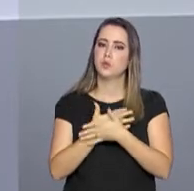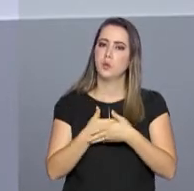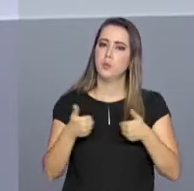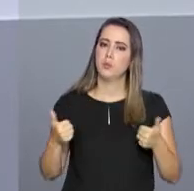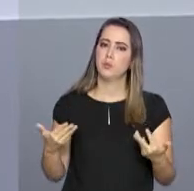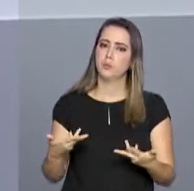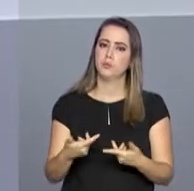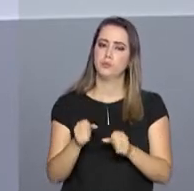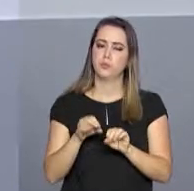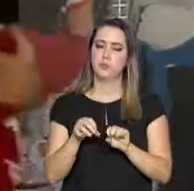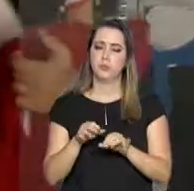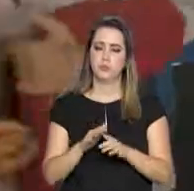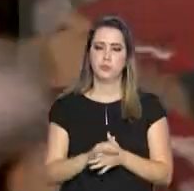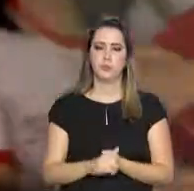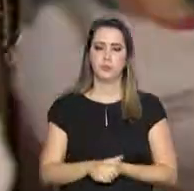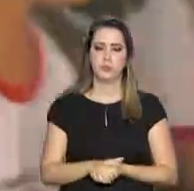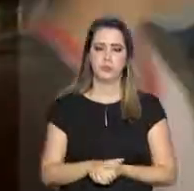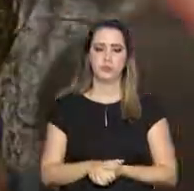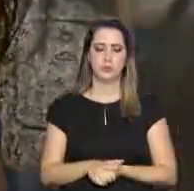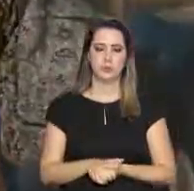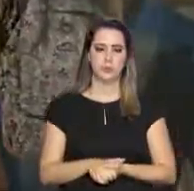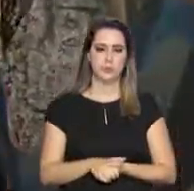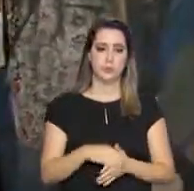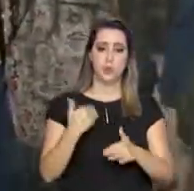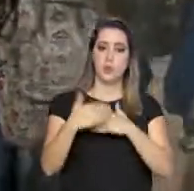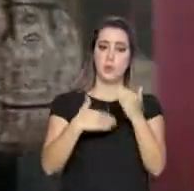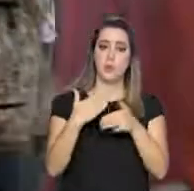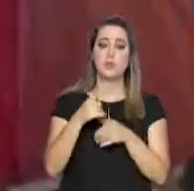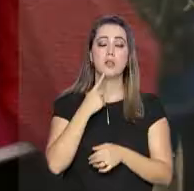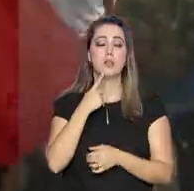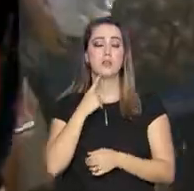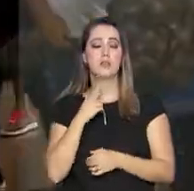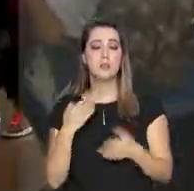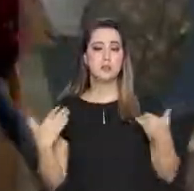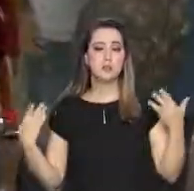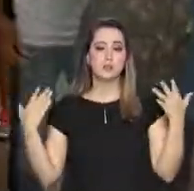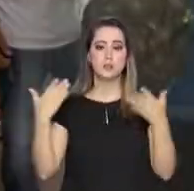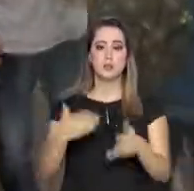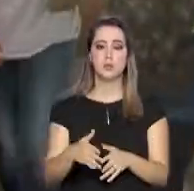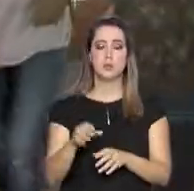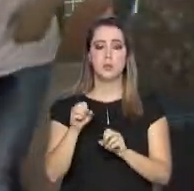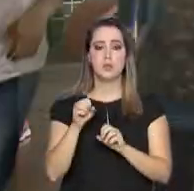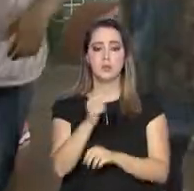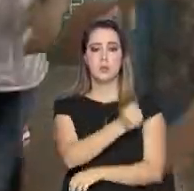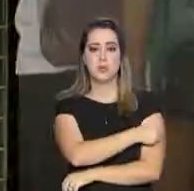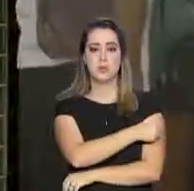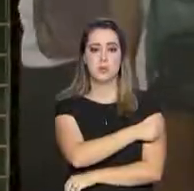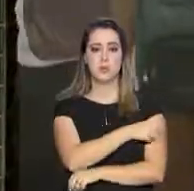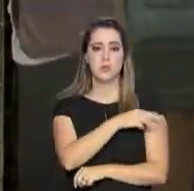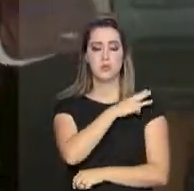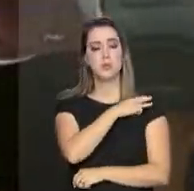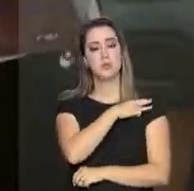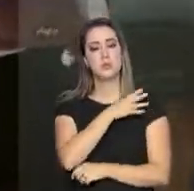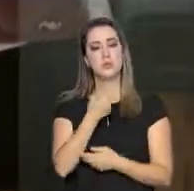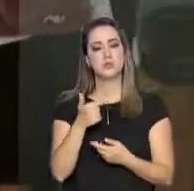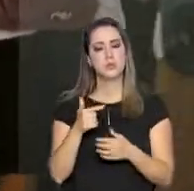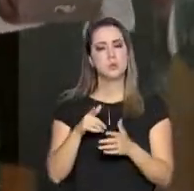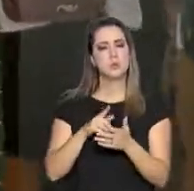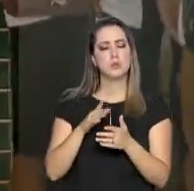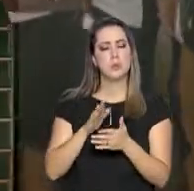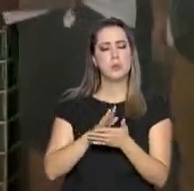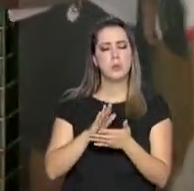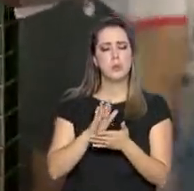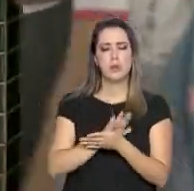ensino no país aumentar o interesse ea participação dos alunos no ensino médio sem comprometer a formação